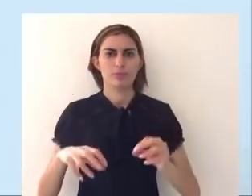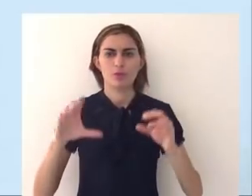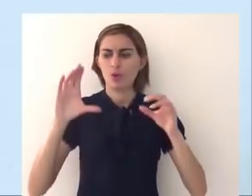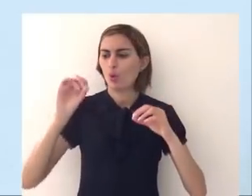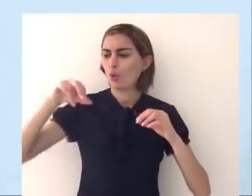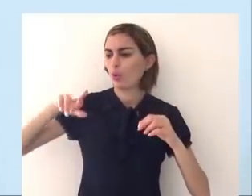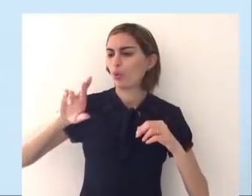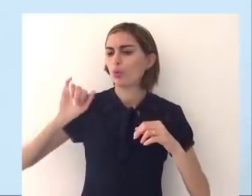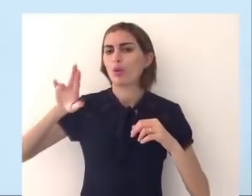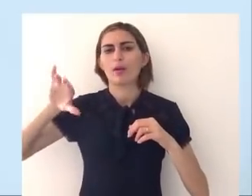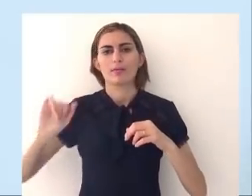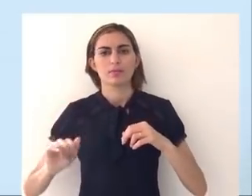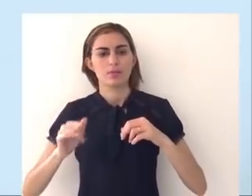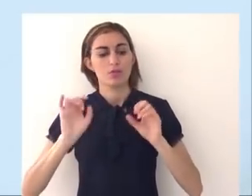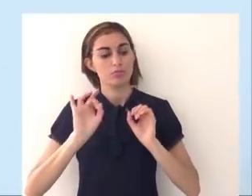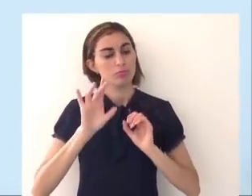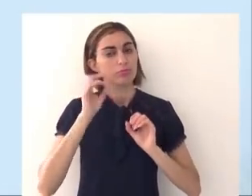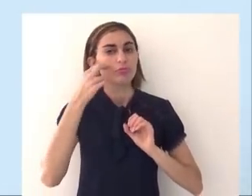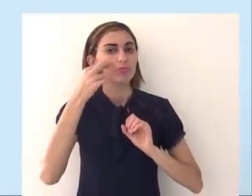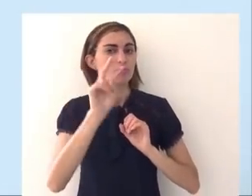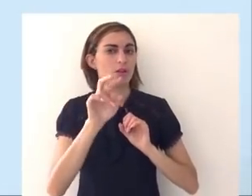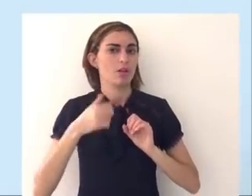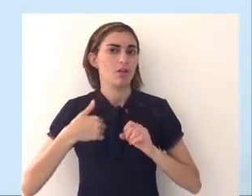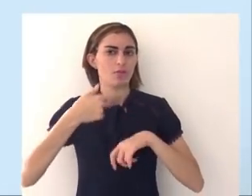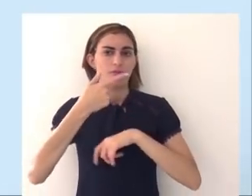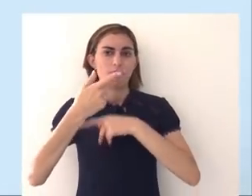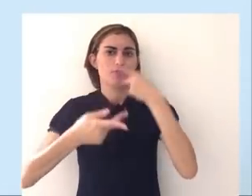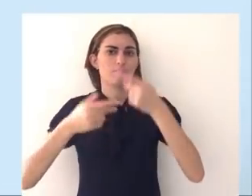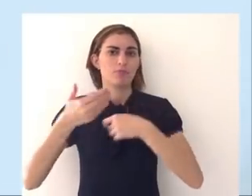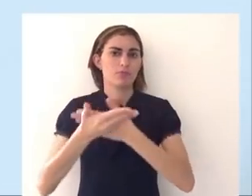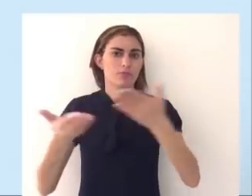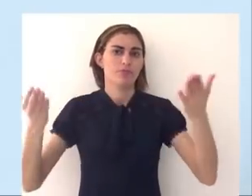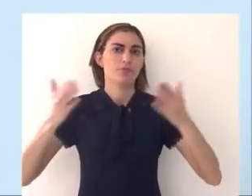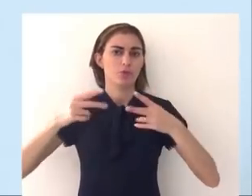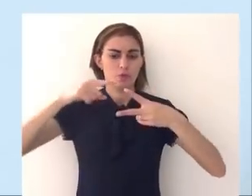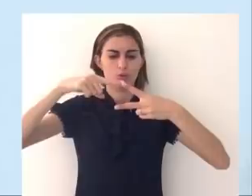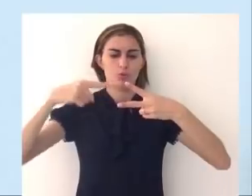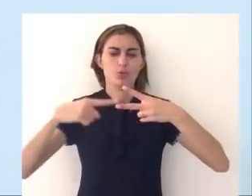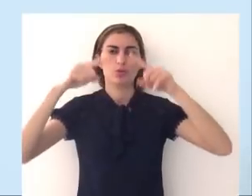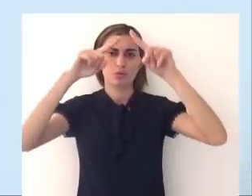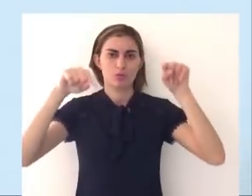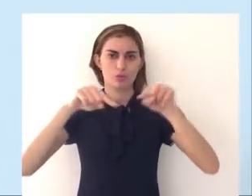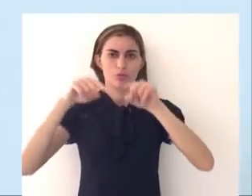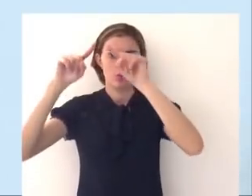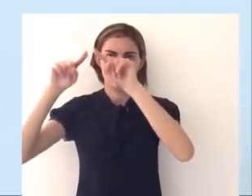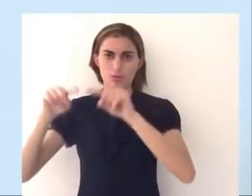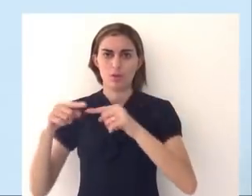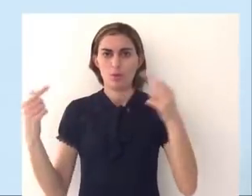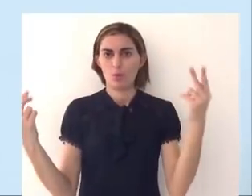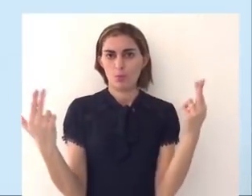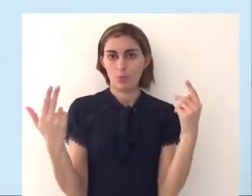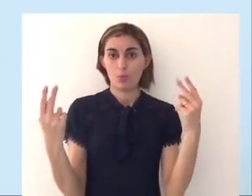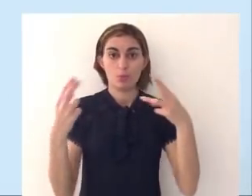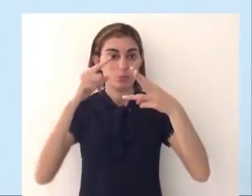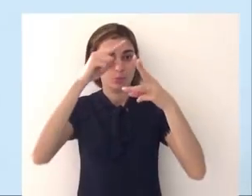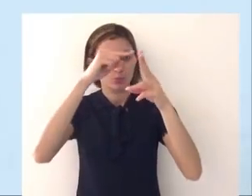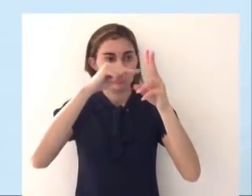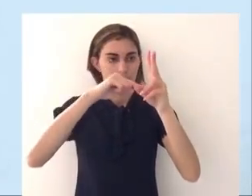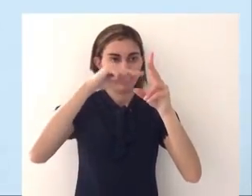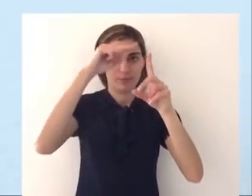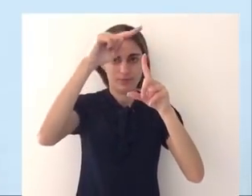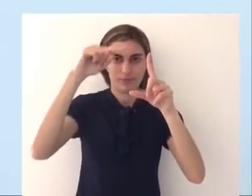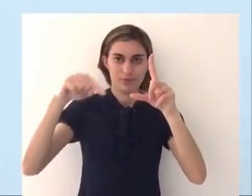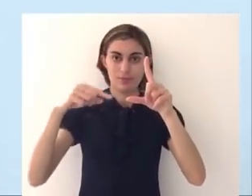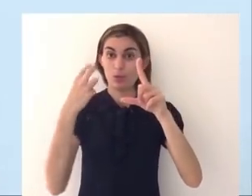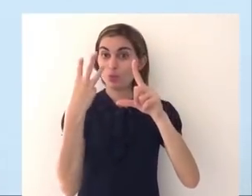de congruência. Porque, vê só, eu acabei de dizer para você que 2 triângulos são congruentes quando os 3